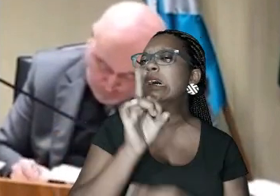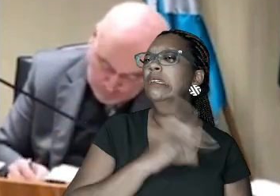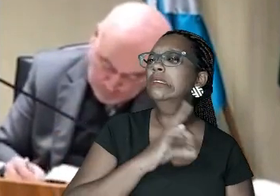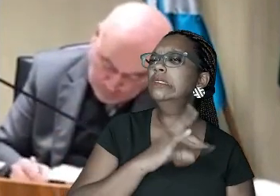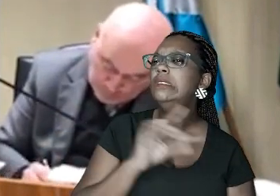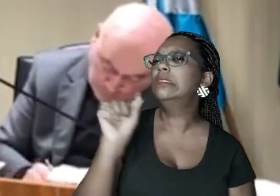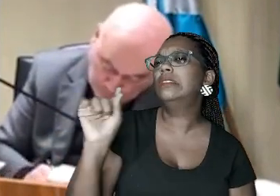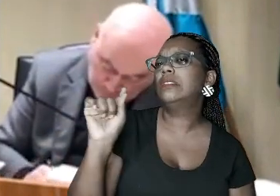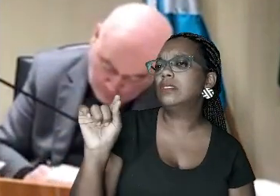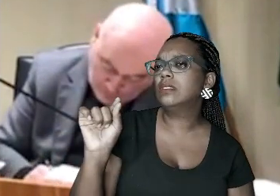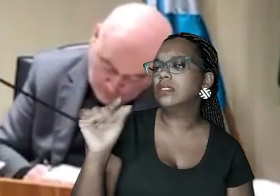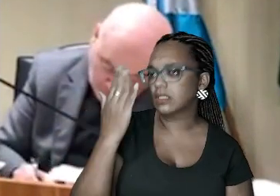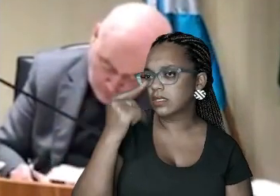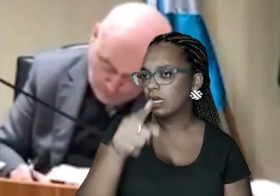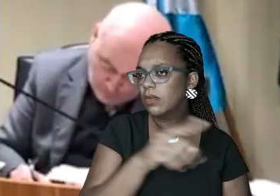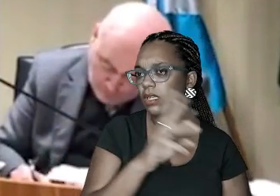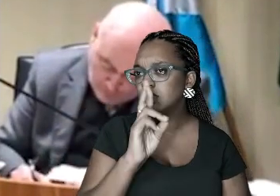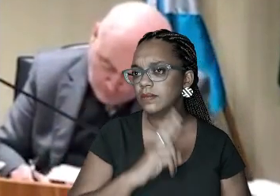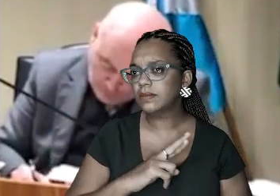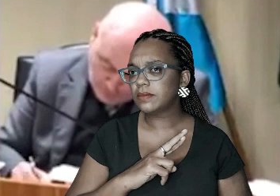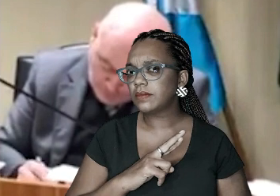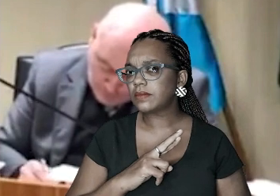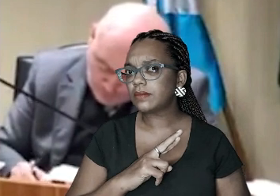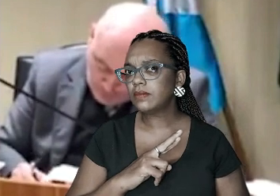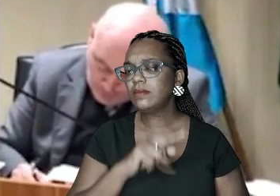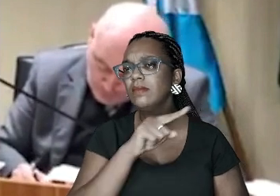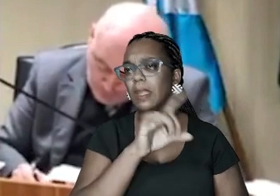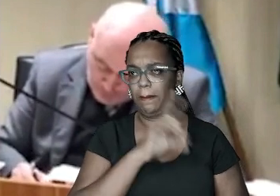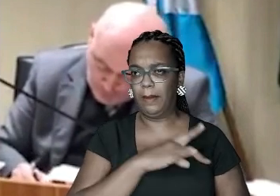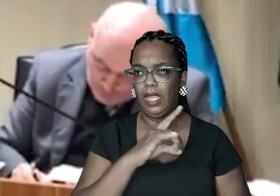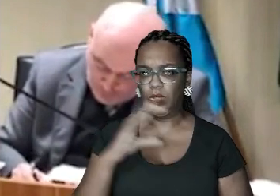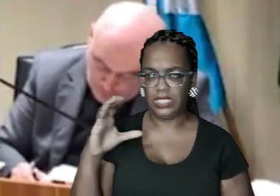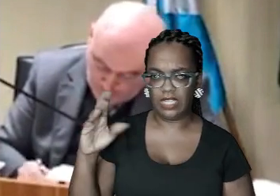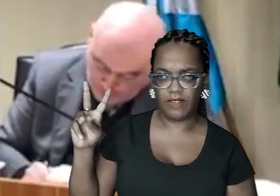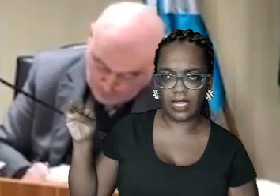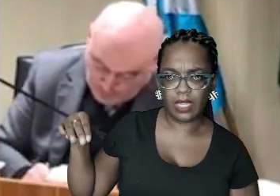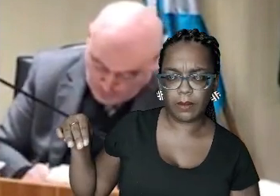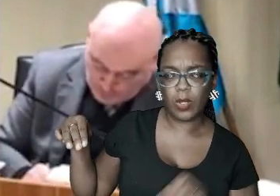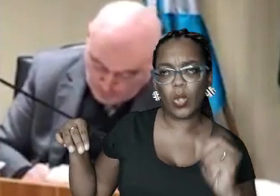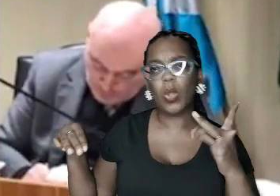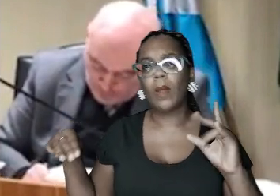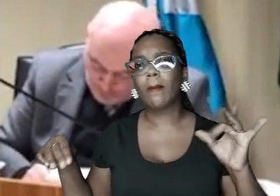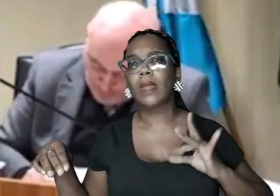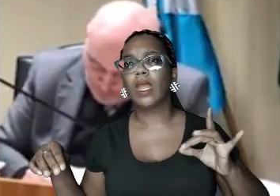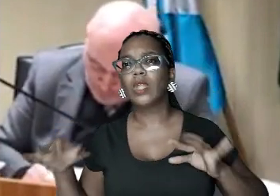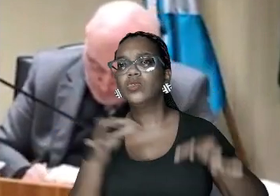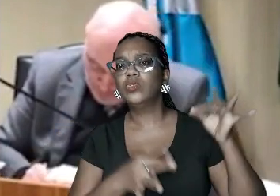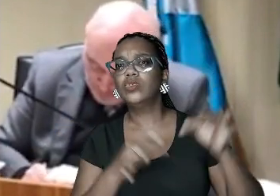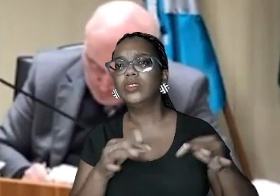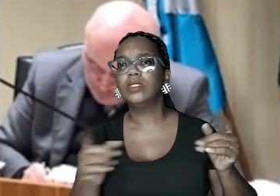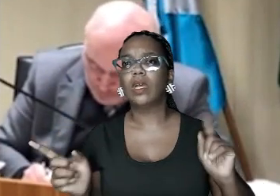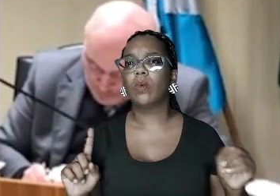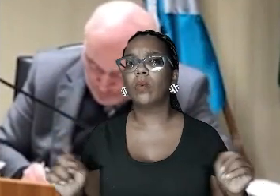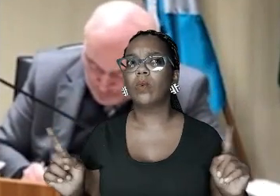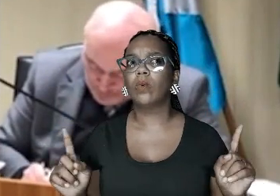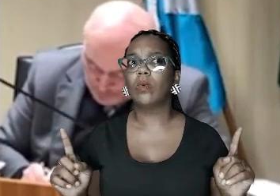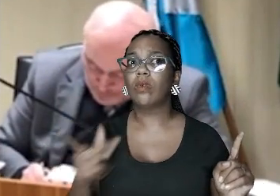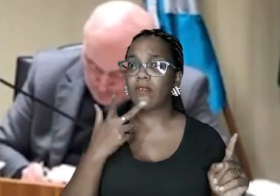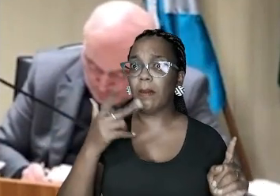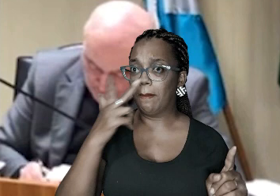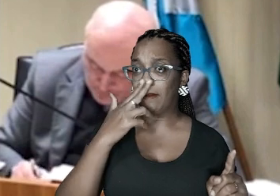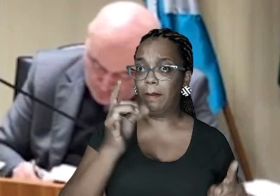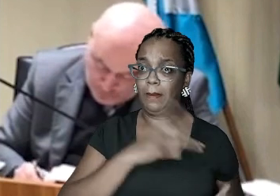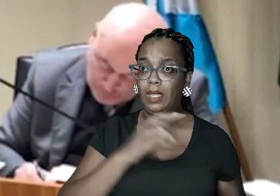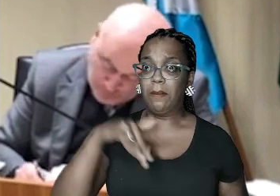alguém aqui saberia resposta eles têm mais medo da cvm ou tem mais medo do Judiciário eu riscaria dizer que tem mais medo da